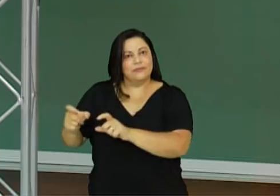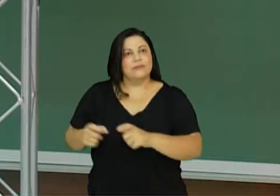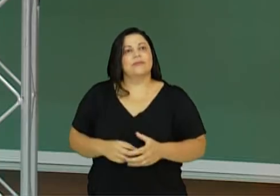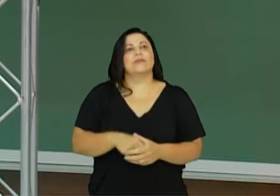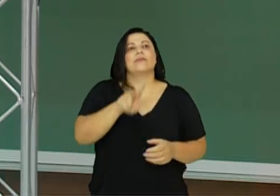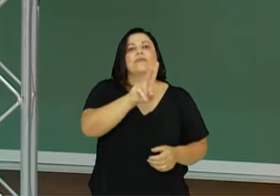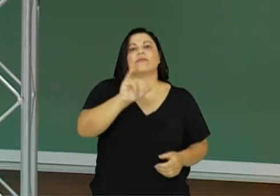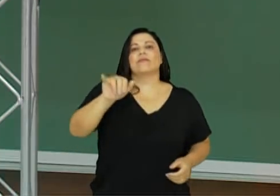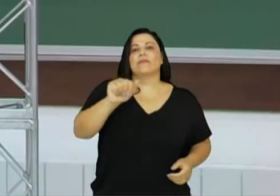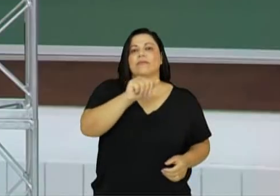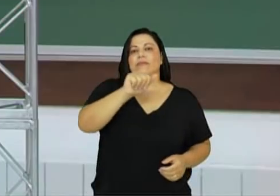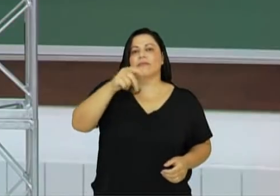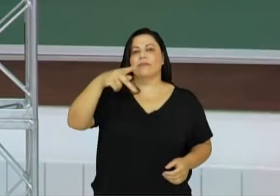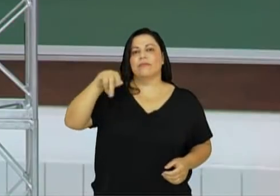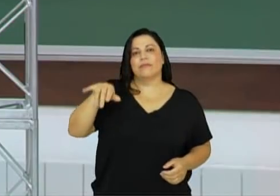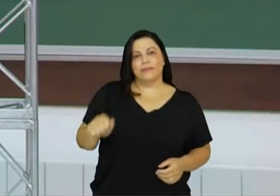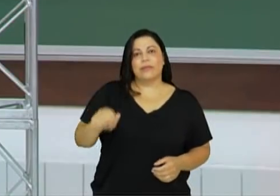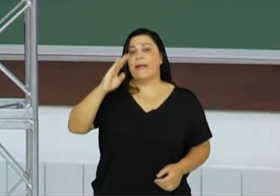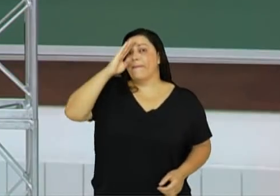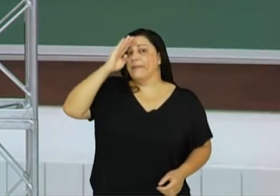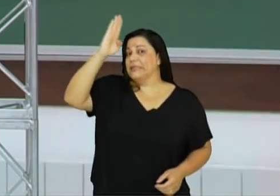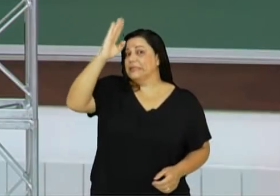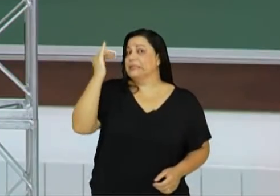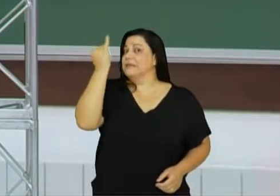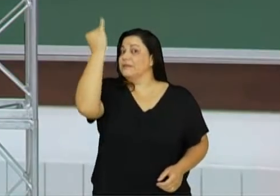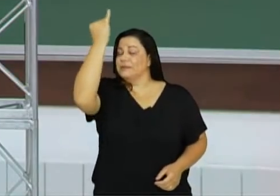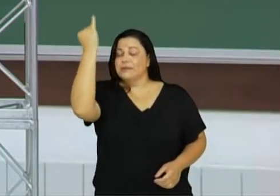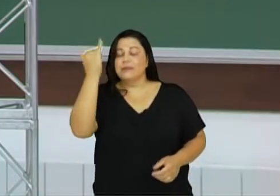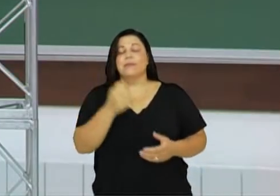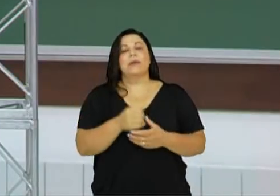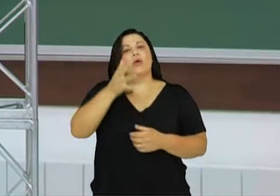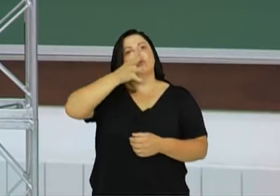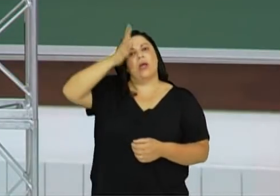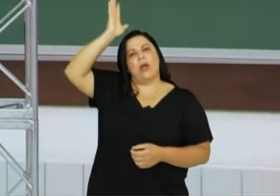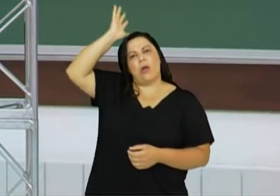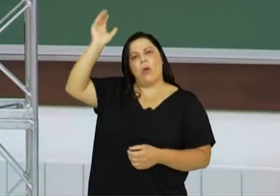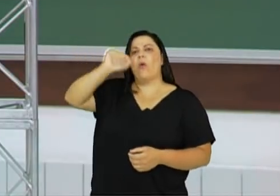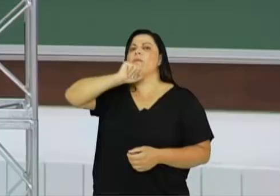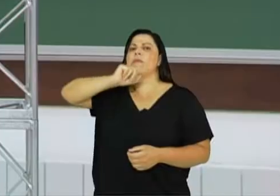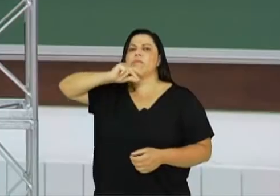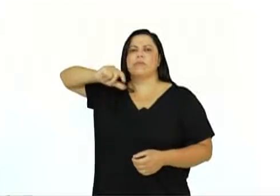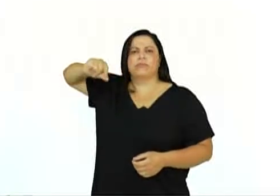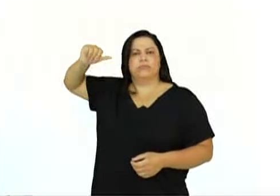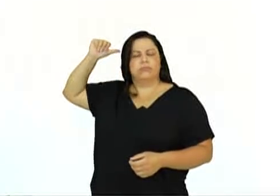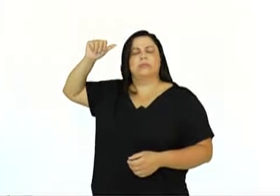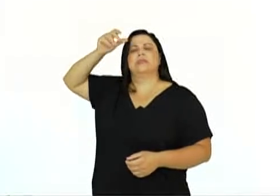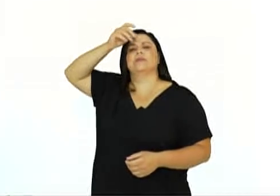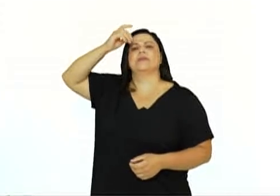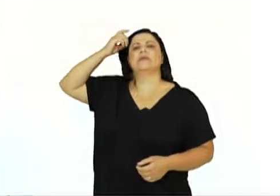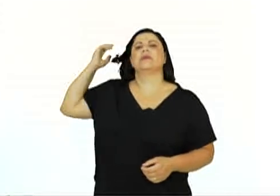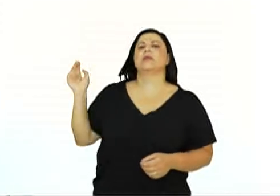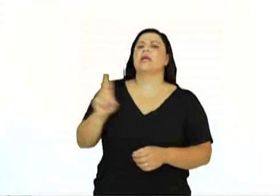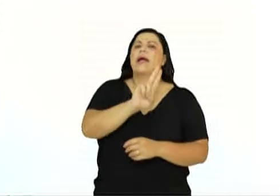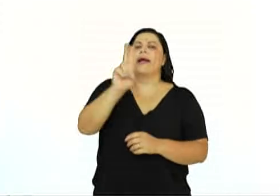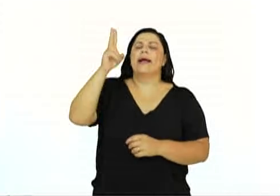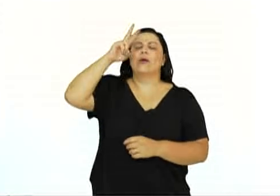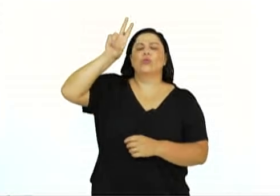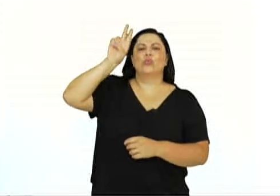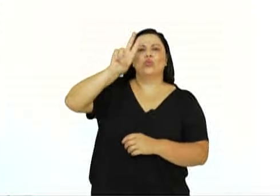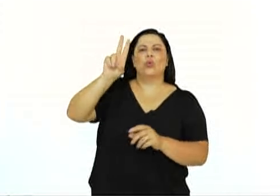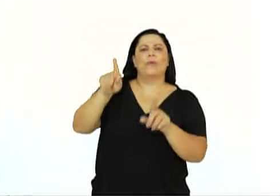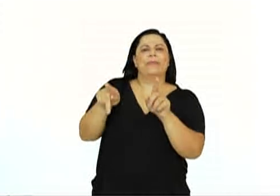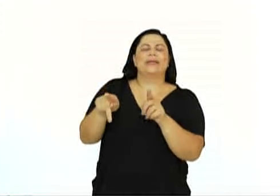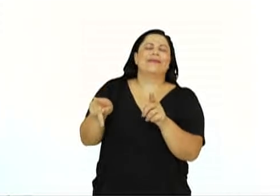Ápia é uma das principais estradas da Roma Antiga. Ela recebe esse nome em memória do político romano